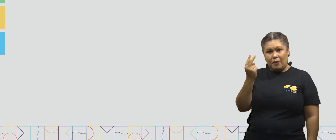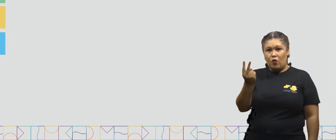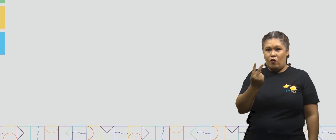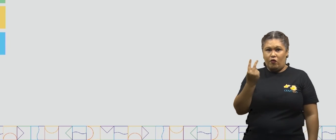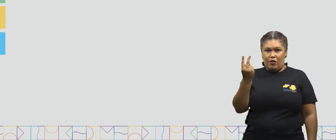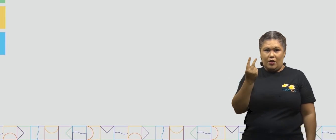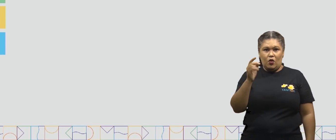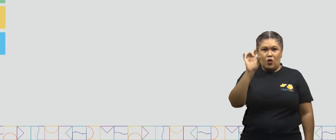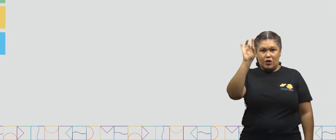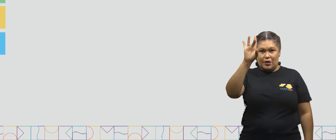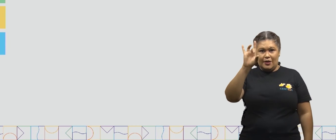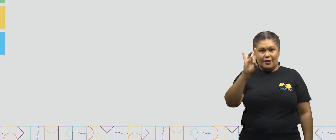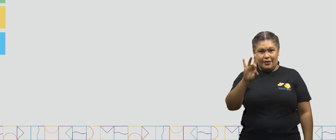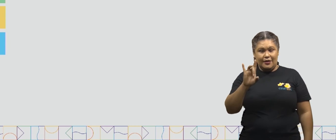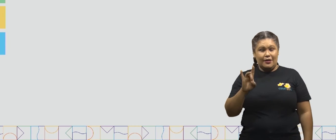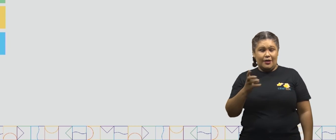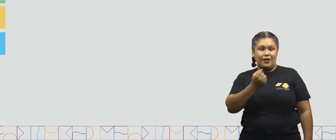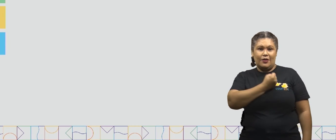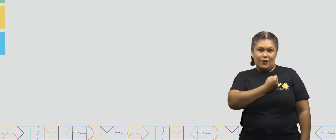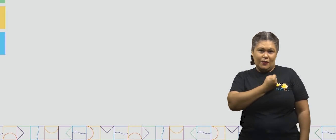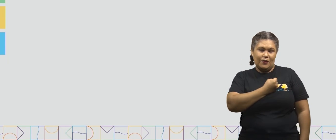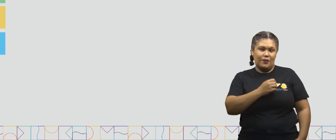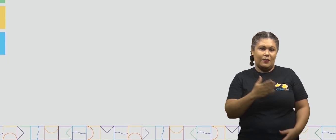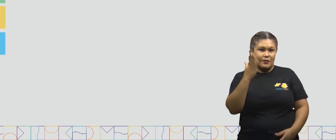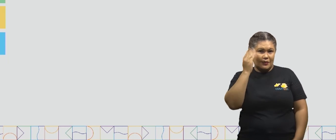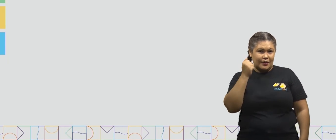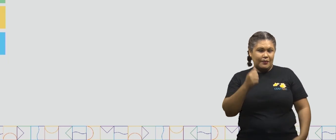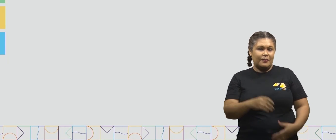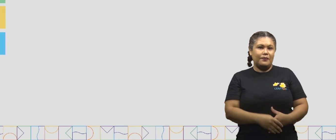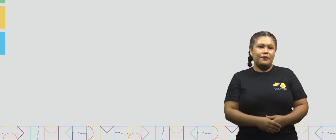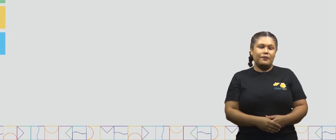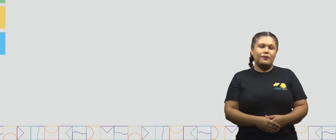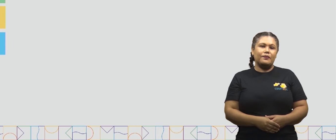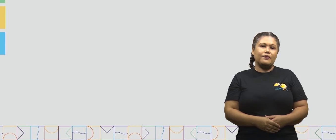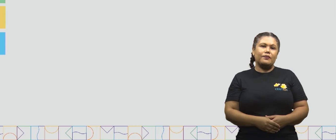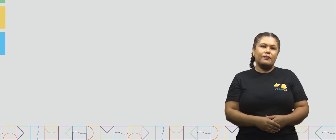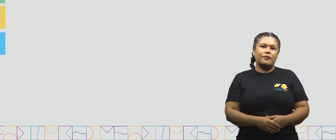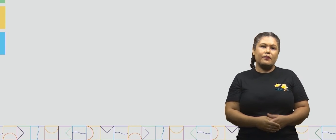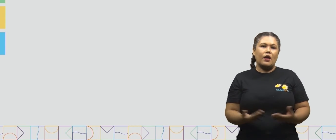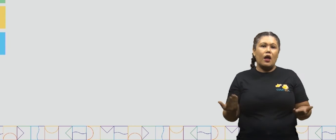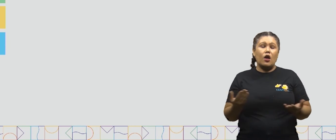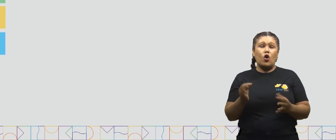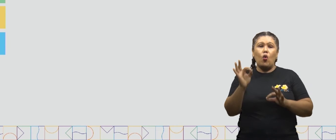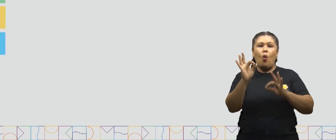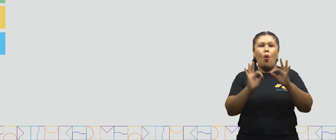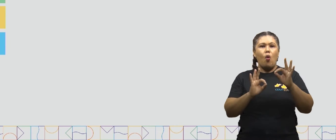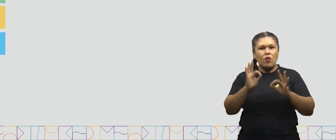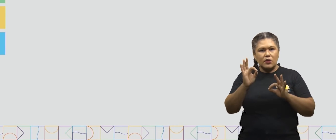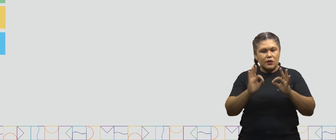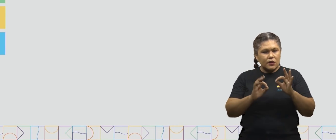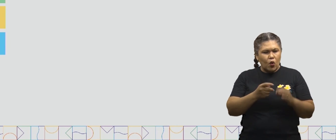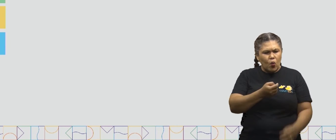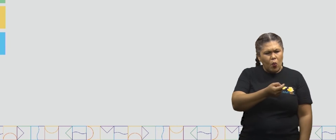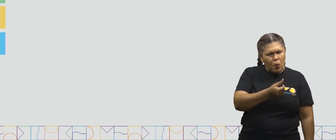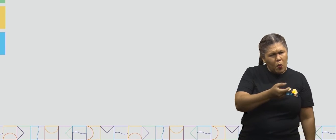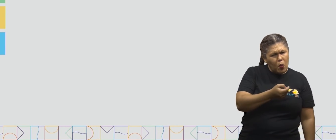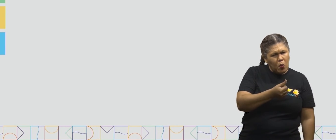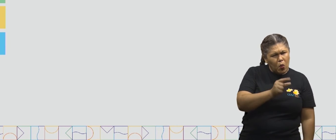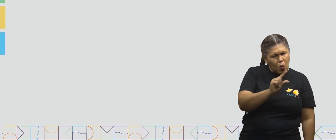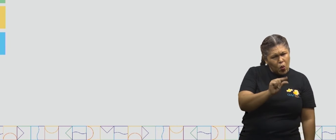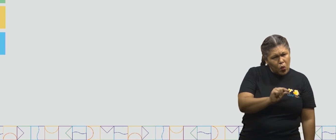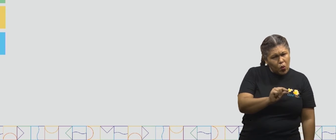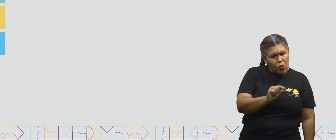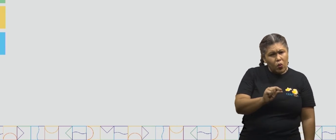descobrimos o valor posicional de cada número. Agora vamos organizá-los